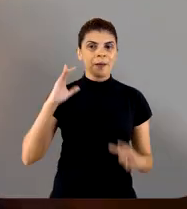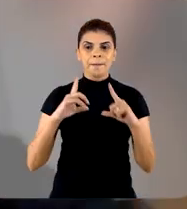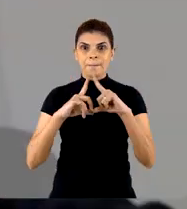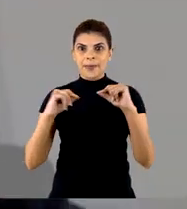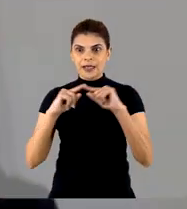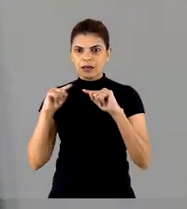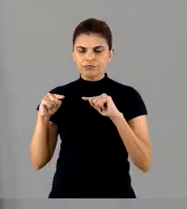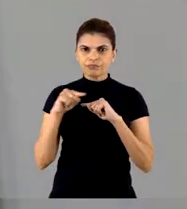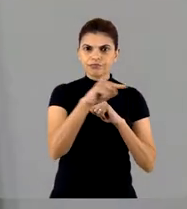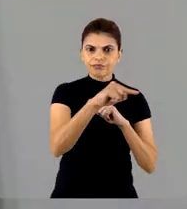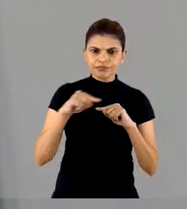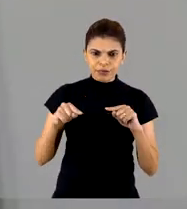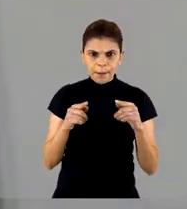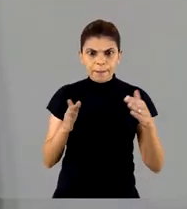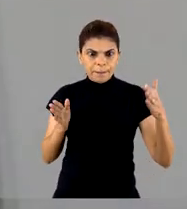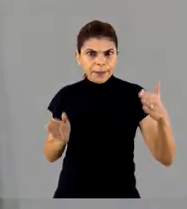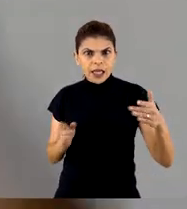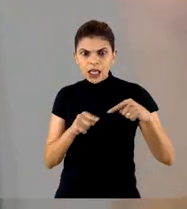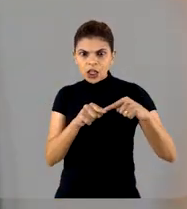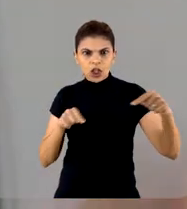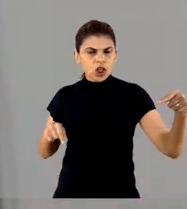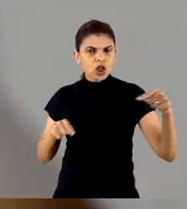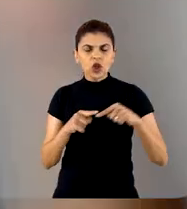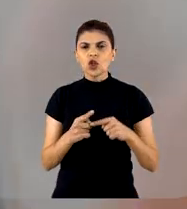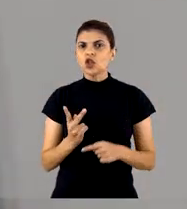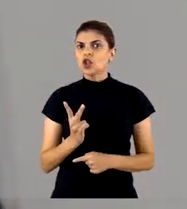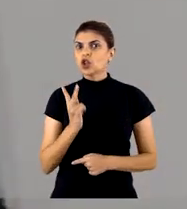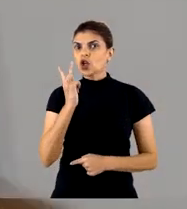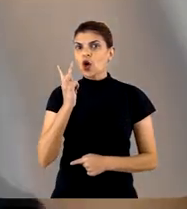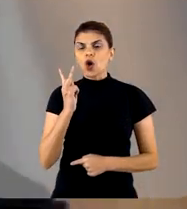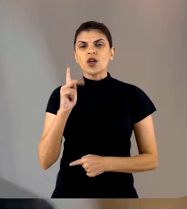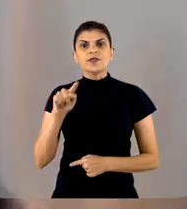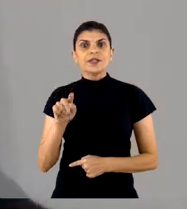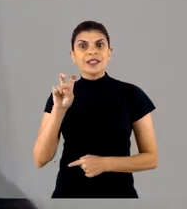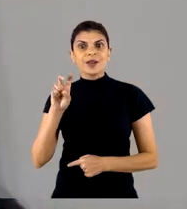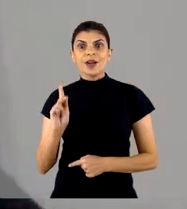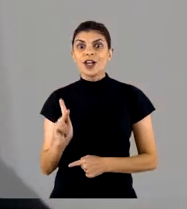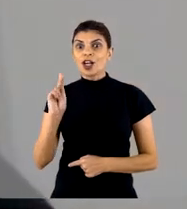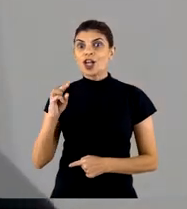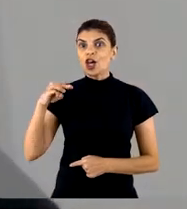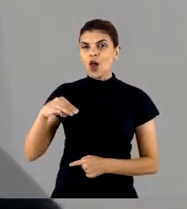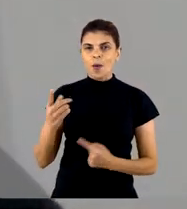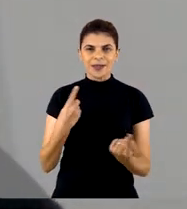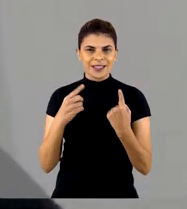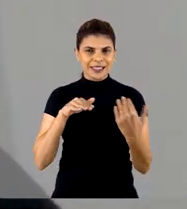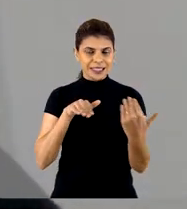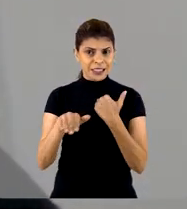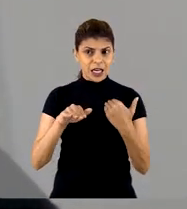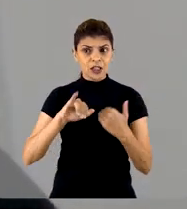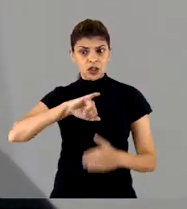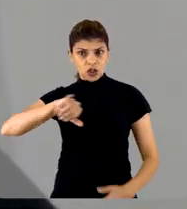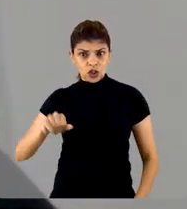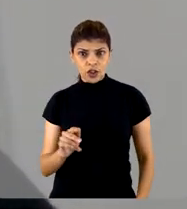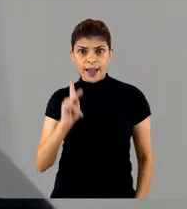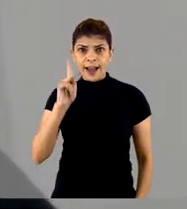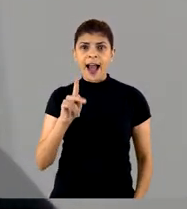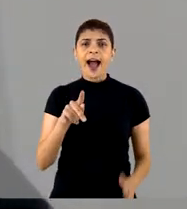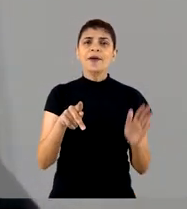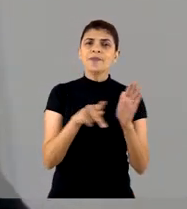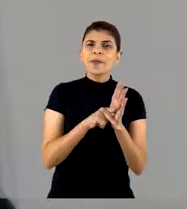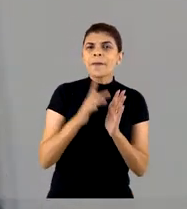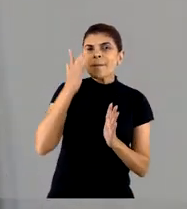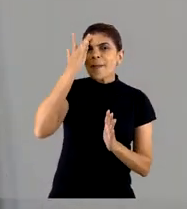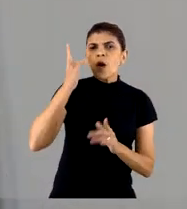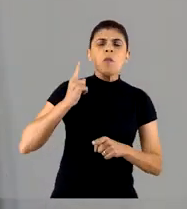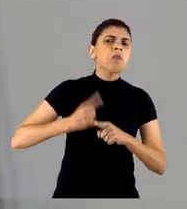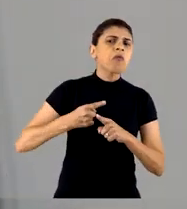2.000 quilômetros e meio, a floresta amazônica, no meio tinha tribos, quilombos tal, passou tudo por cima. O Juscelino, ele escreve nas memórias